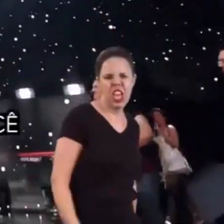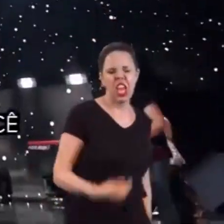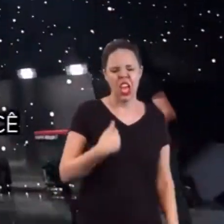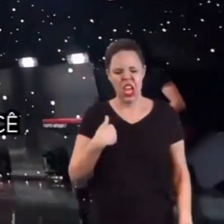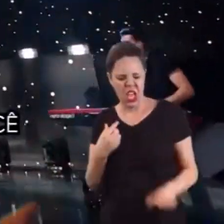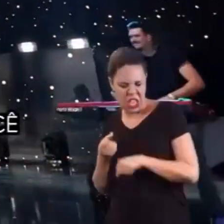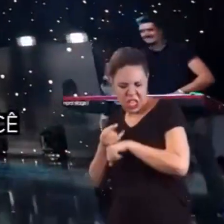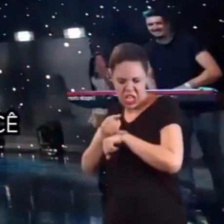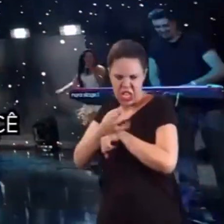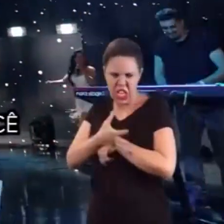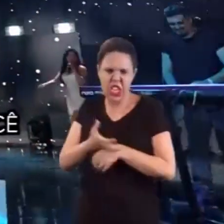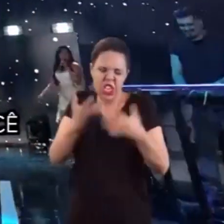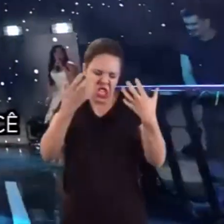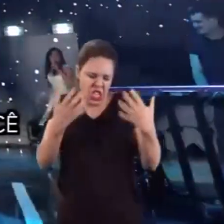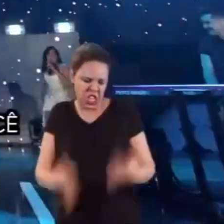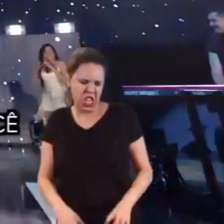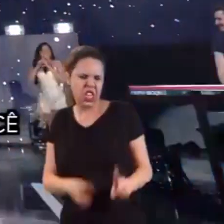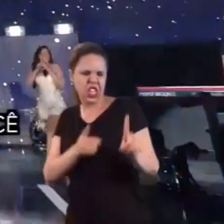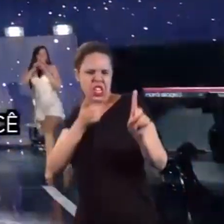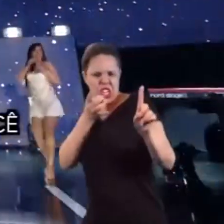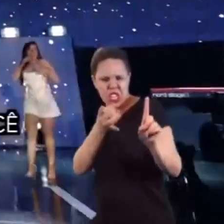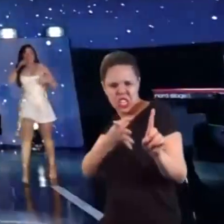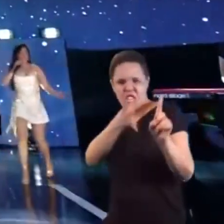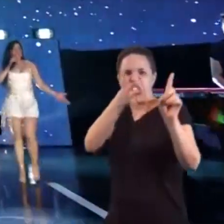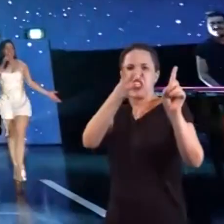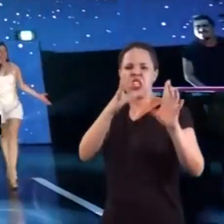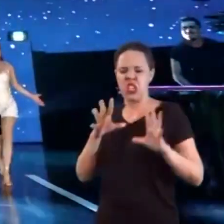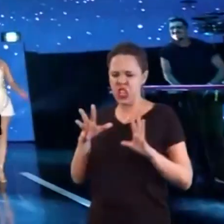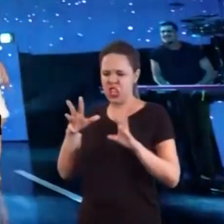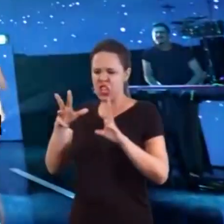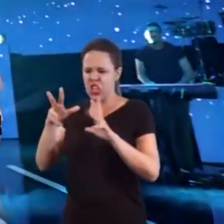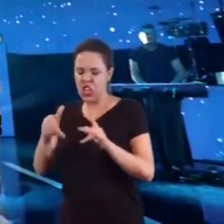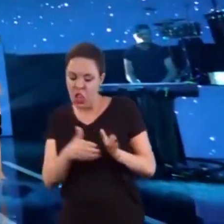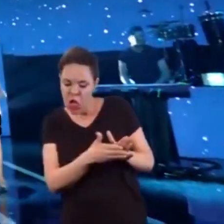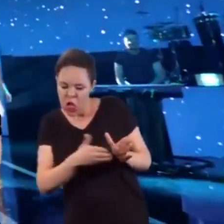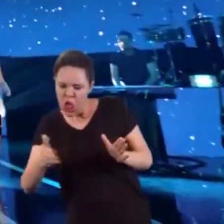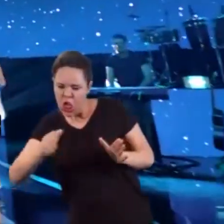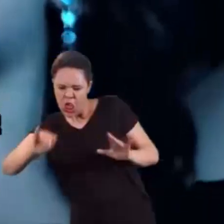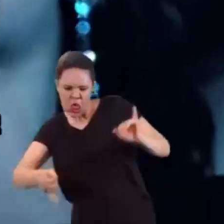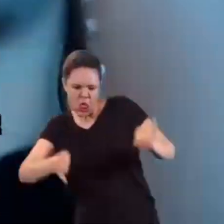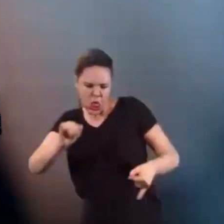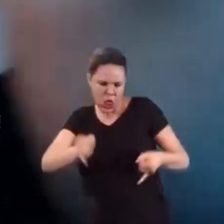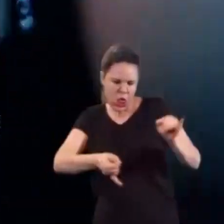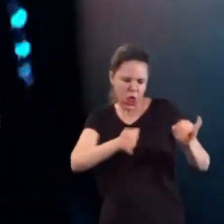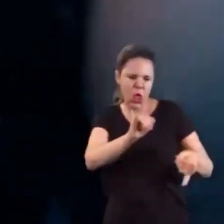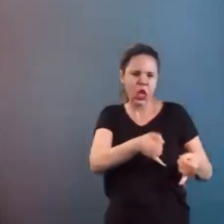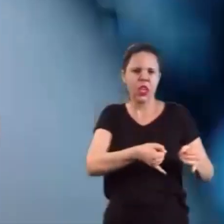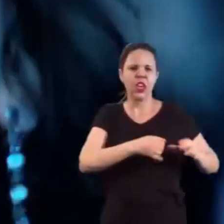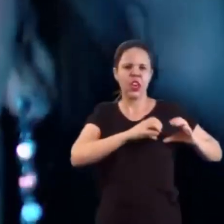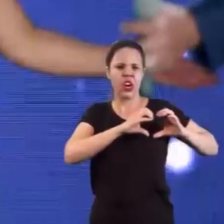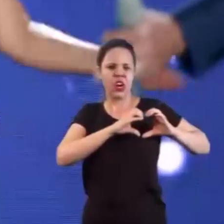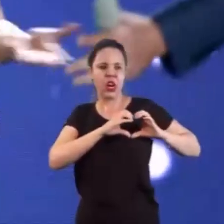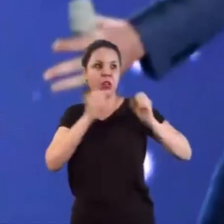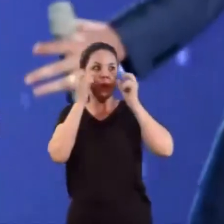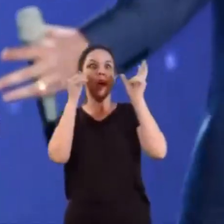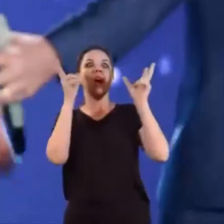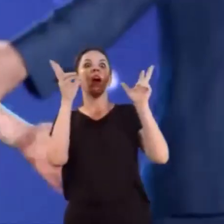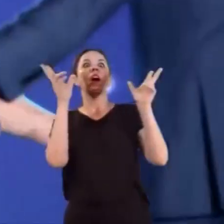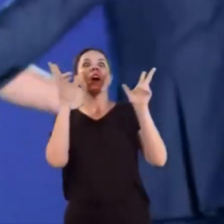No fim da noite que eu não quis você, que eu tinha todo o tempo pra viver, que o meu